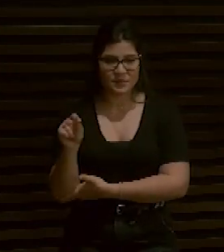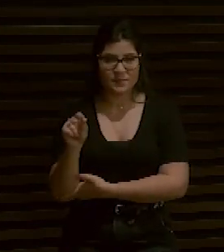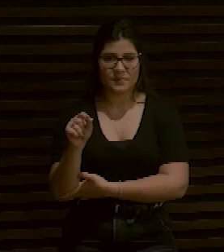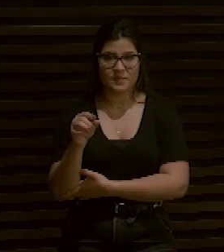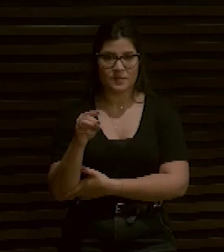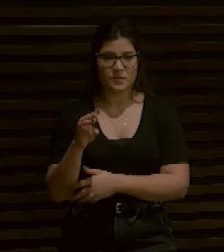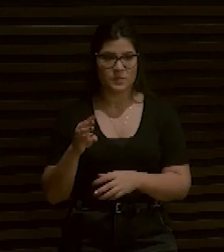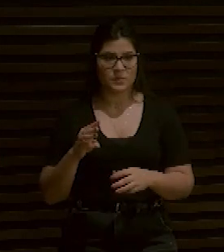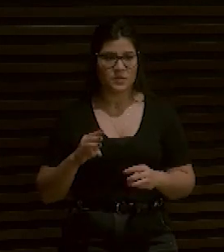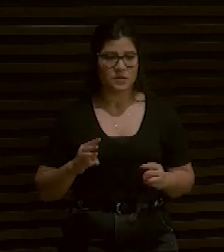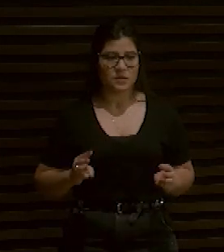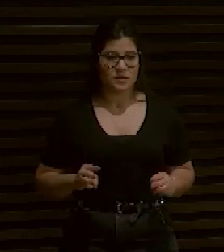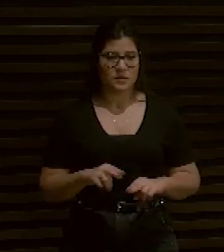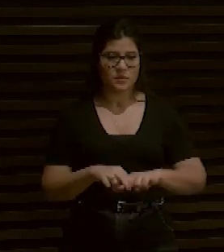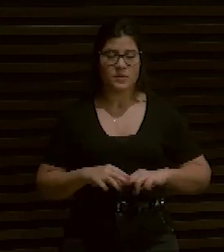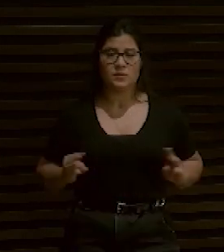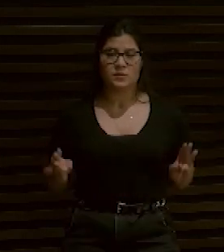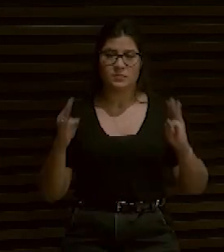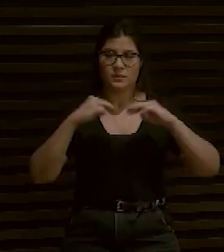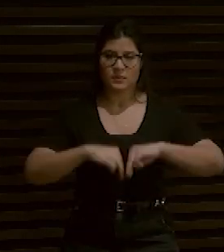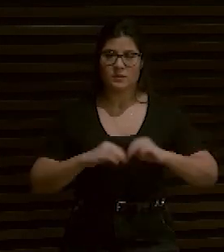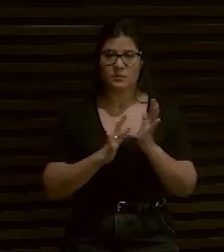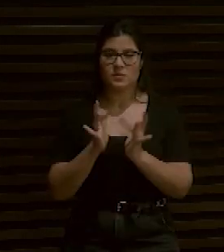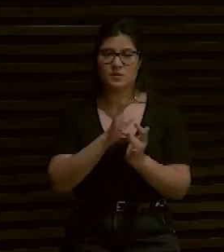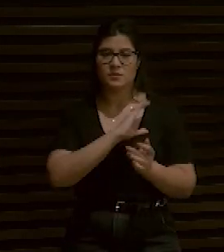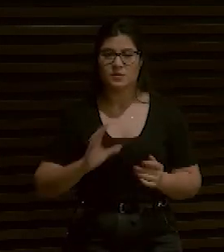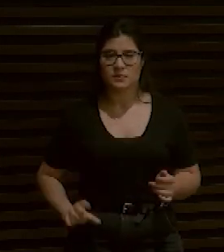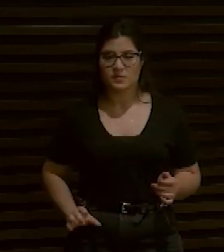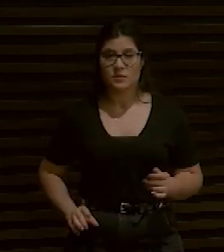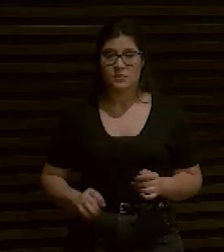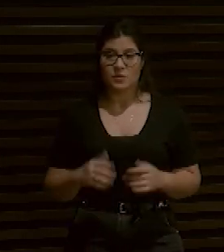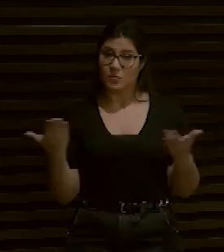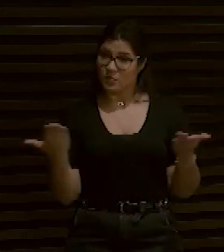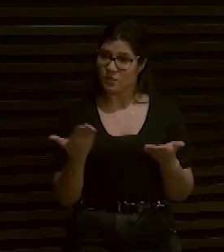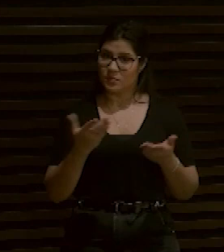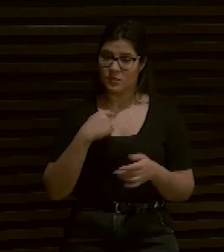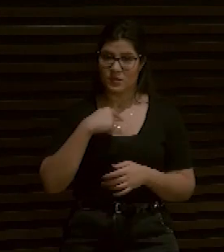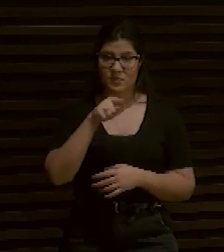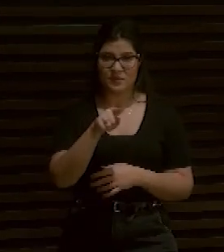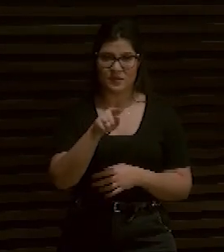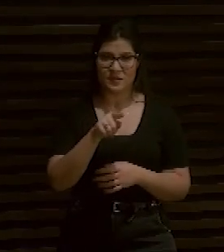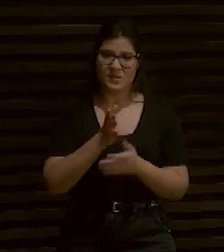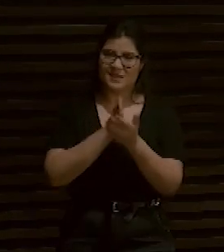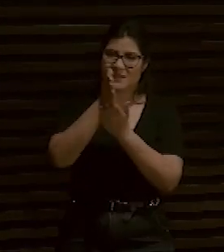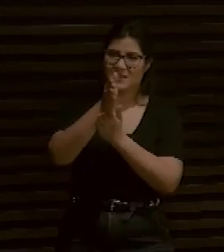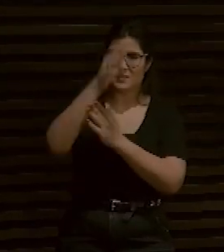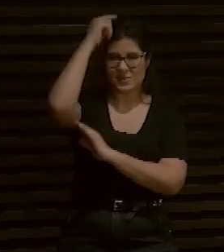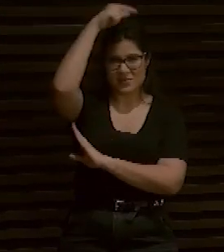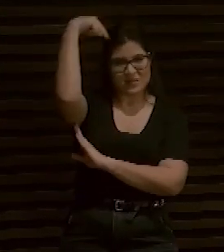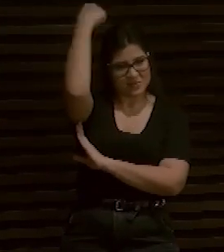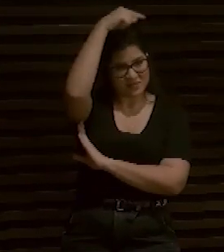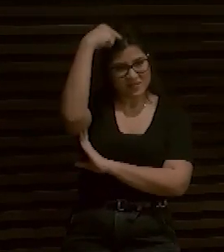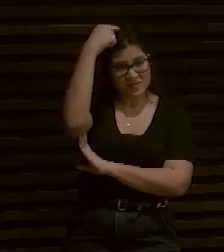de Jesus Cristo. Hoje, eu e você não temos só o acesso ao Santo dos Santos. Eu e você temos